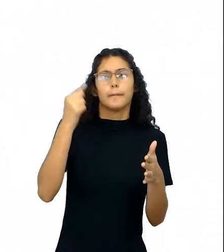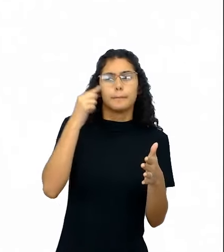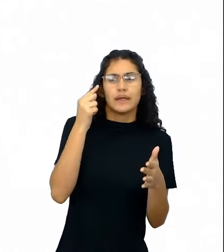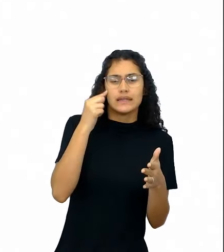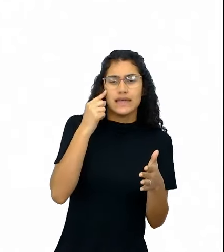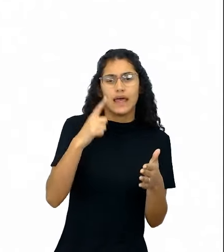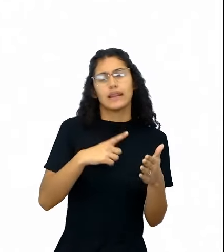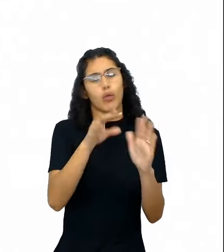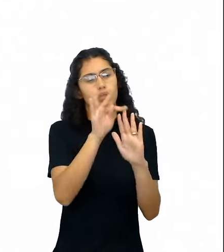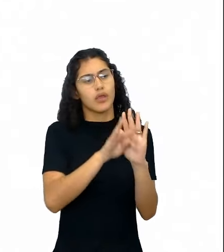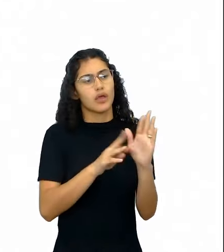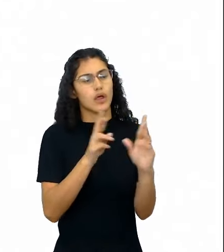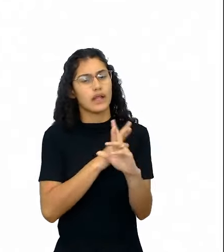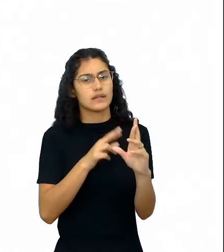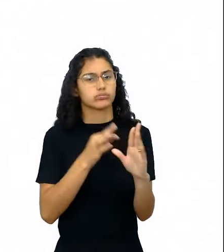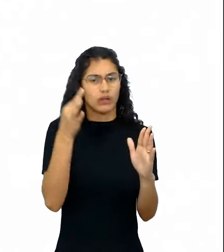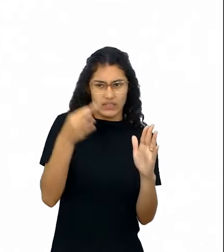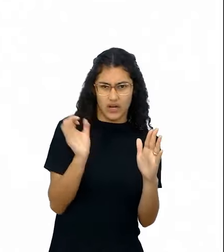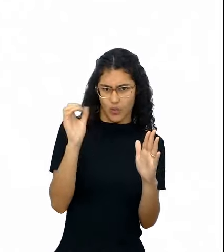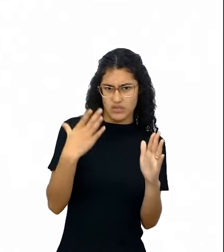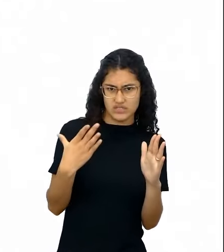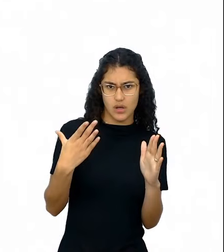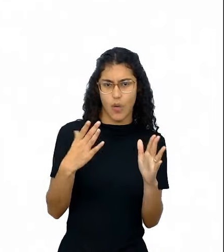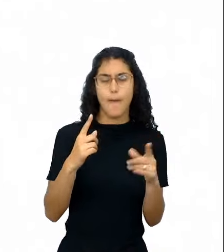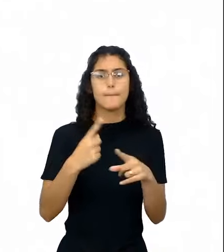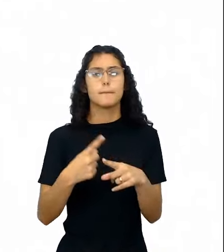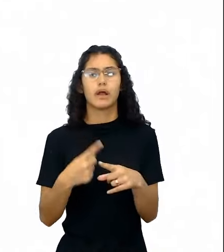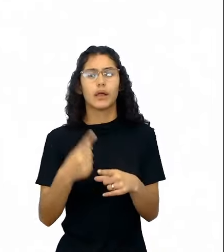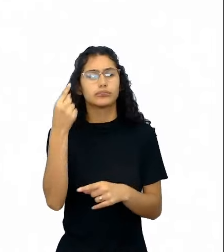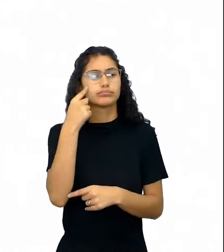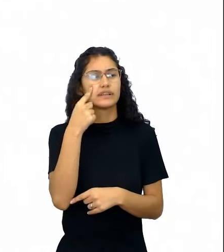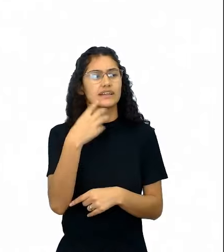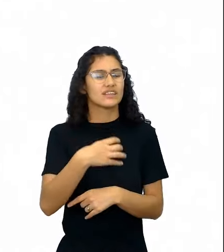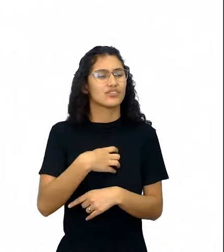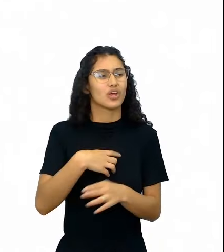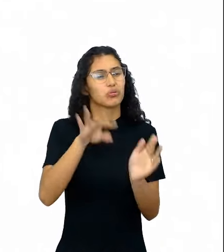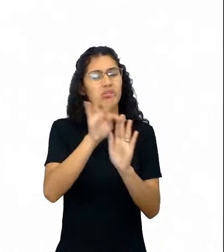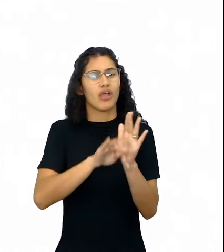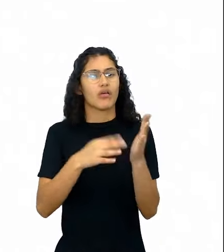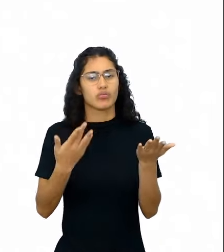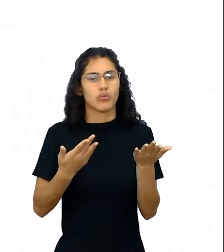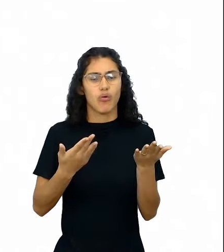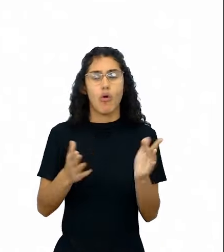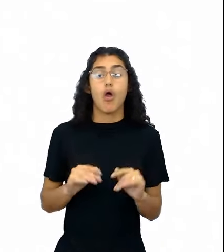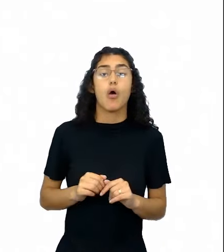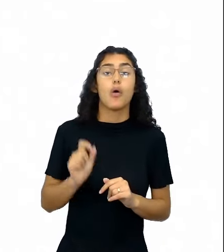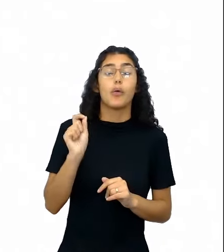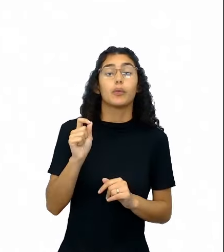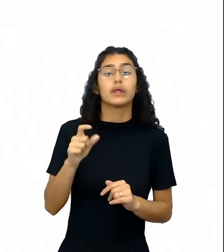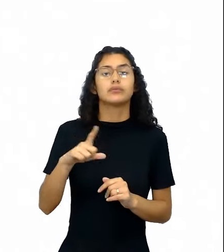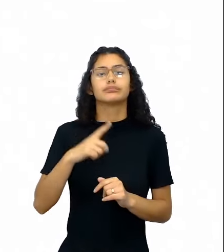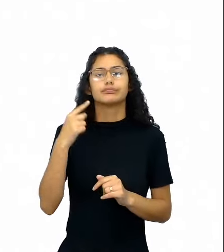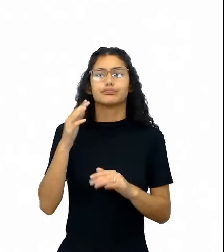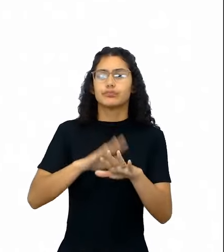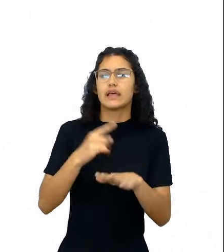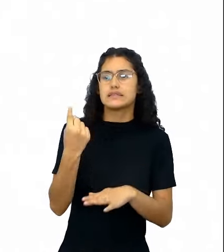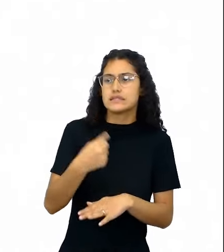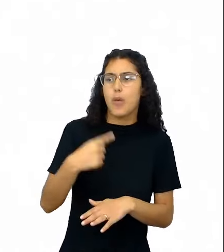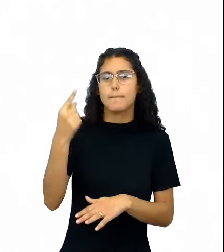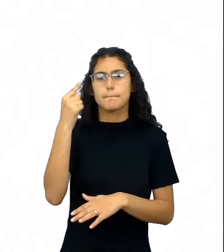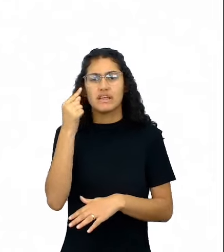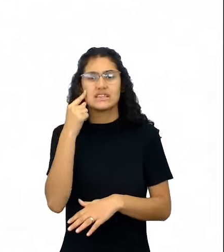respeito do texto ocorreu mesmo ou não? Por que será que eu pensei a respeito disso, né? O que me levou a ter essa